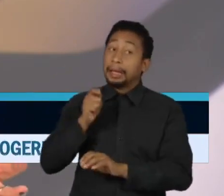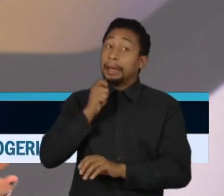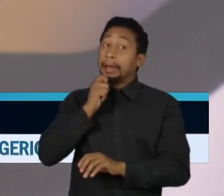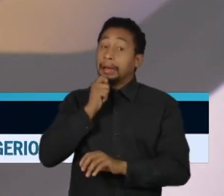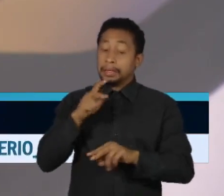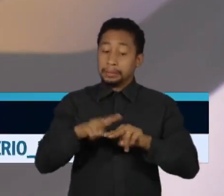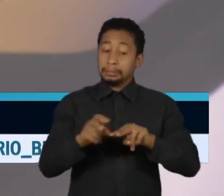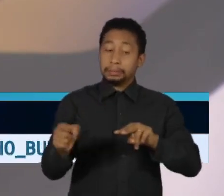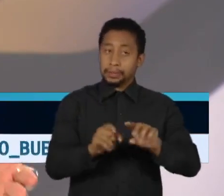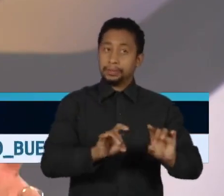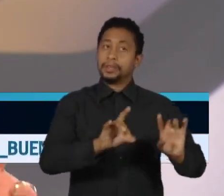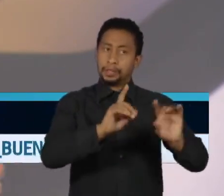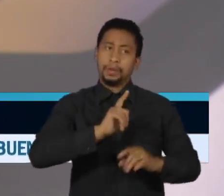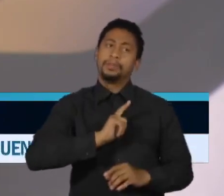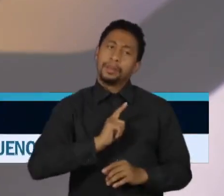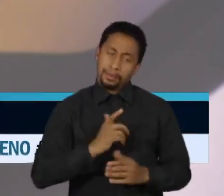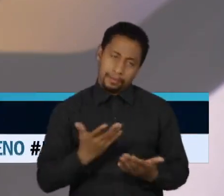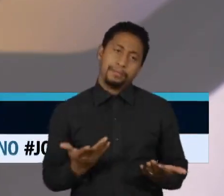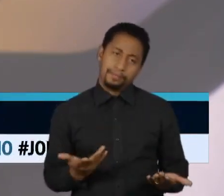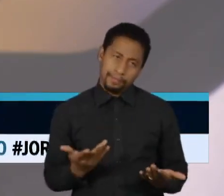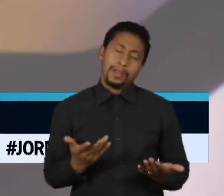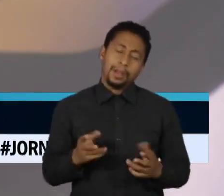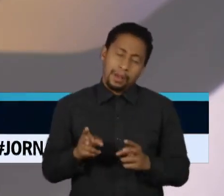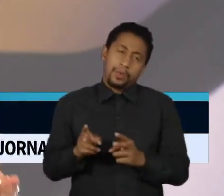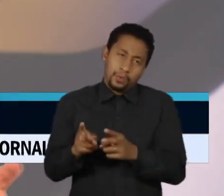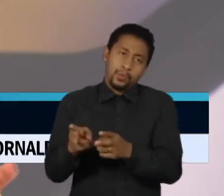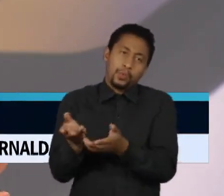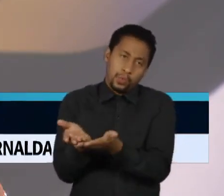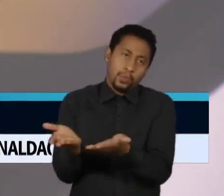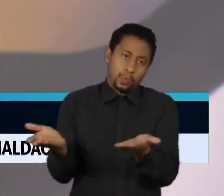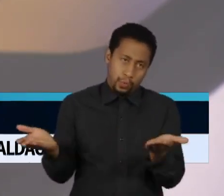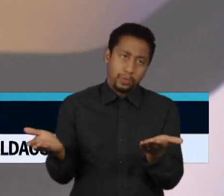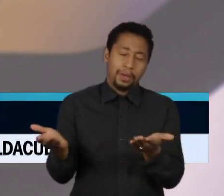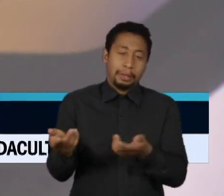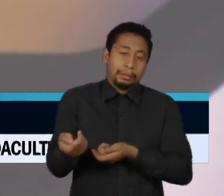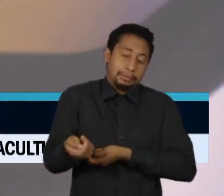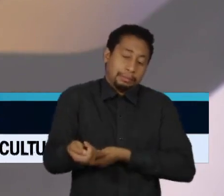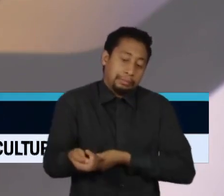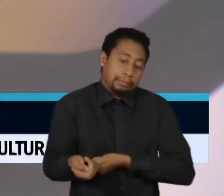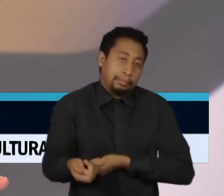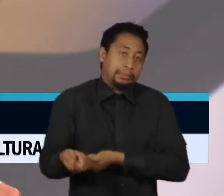nesse contexto, vão prescindir, vão necessitar de